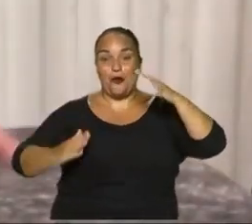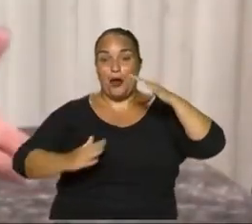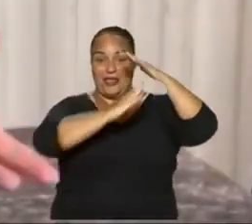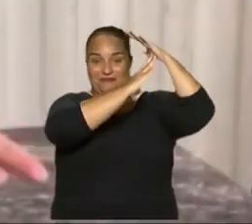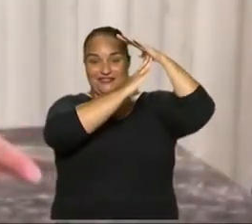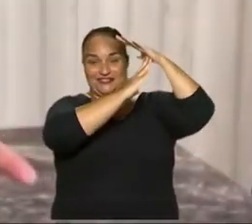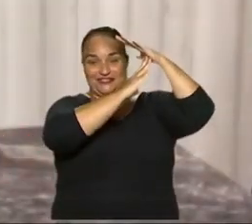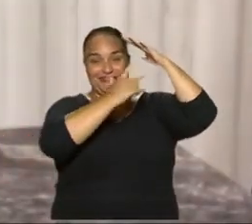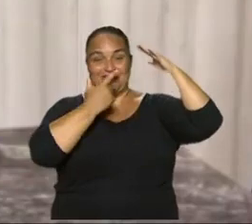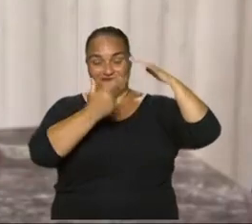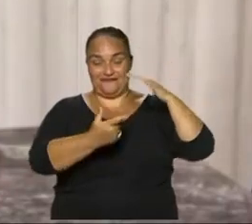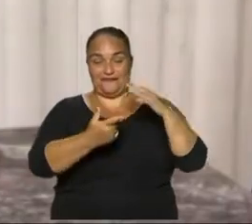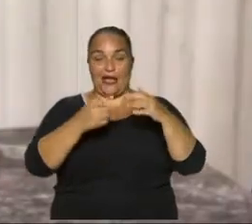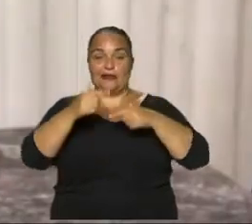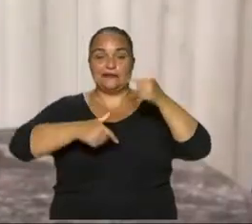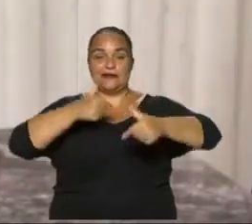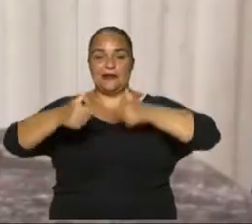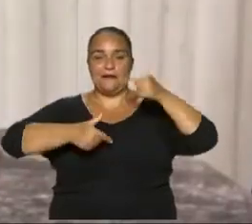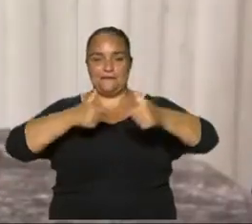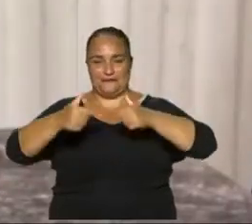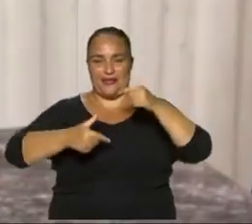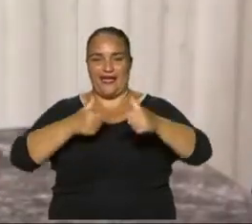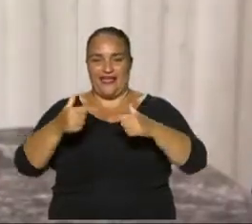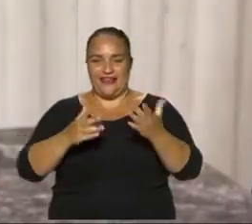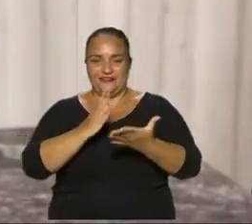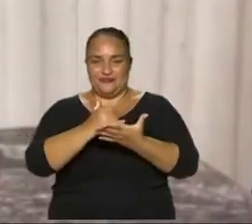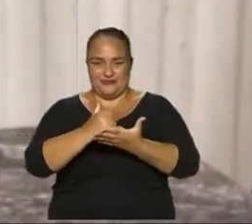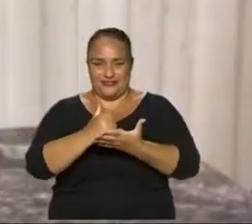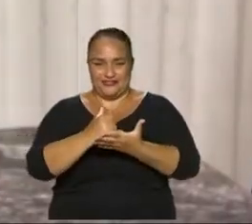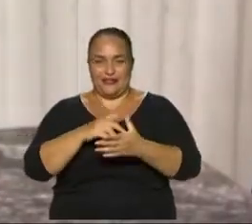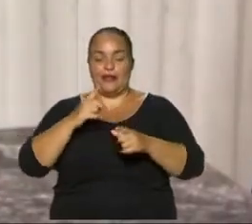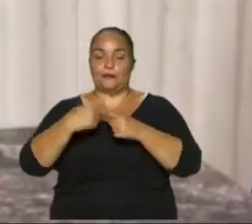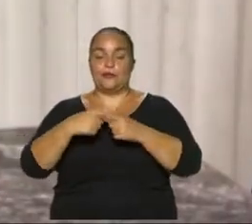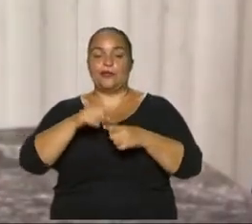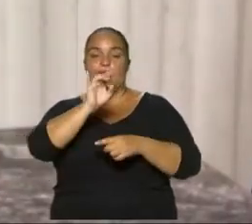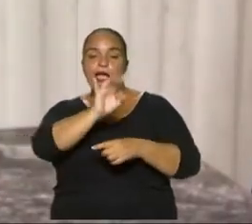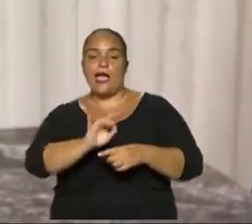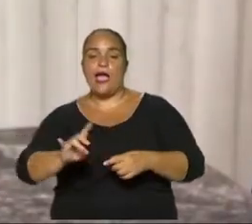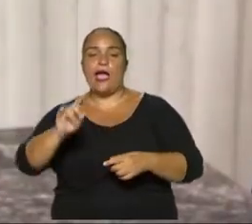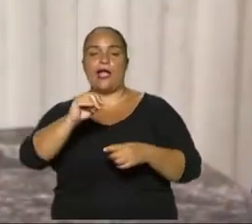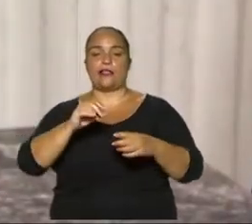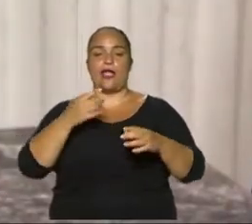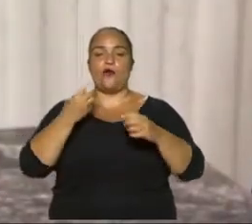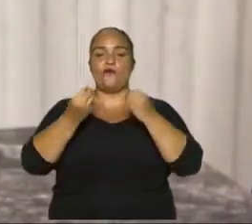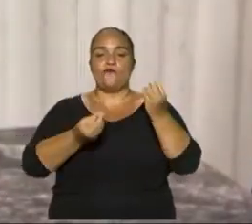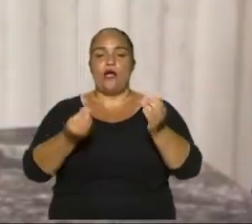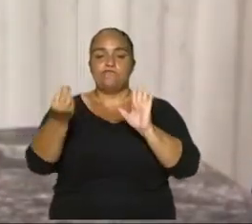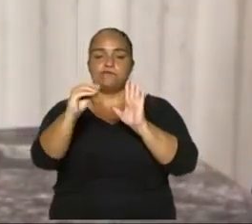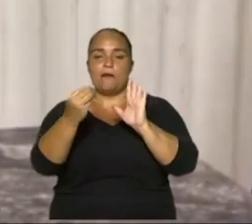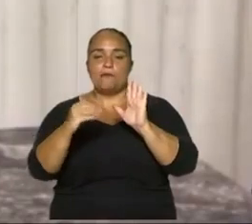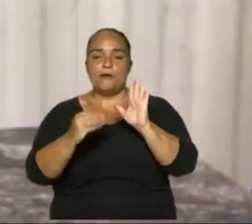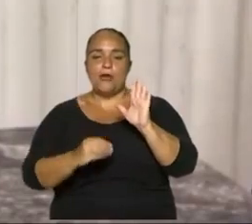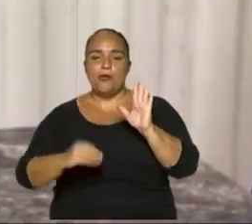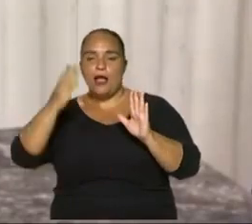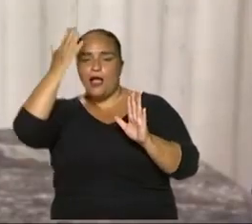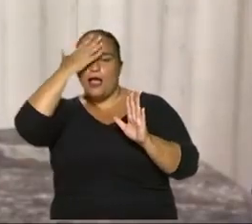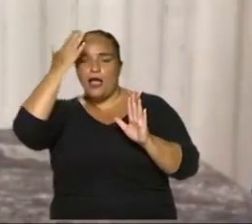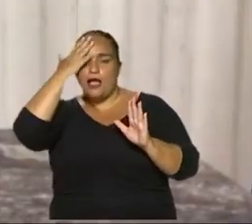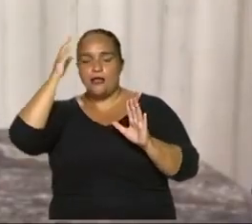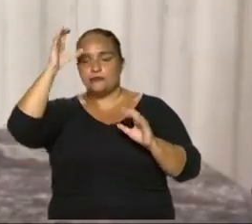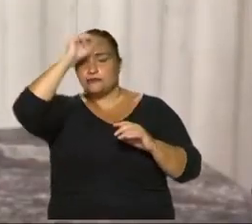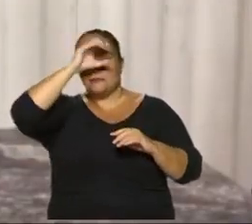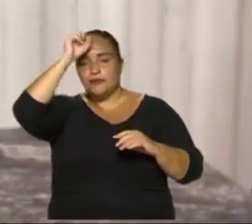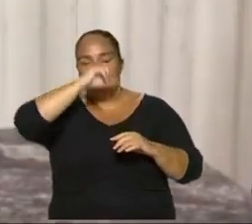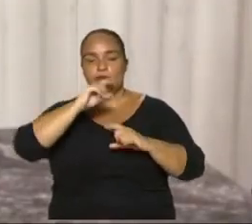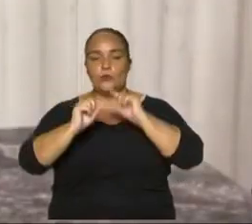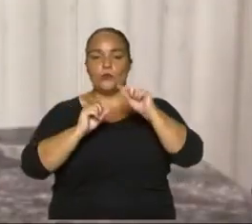em trabalhos compartilhados, em compartilhar ideias, porque cada um vai colocando um pouco daquilo que sabe, um pouco daquilo que aprendeu, e o número de